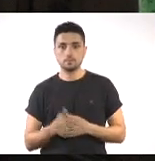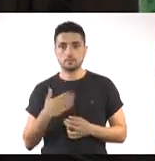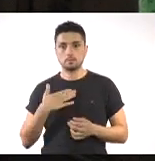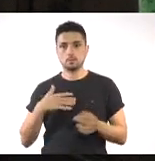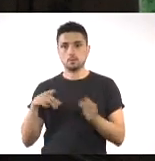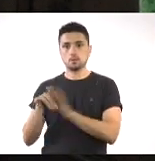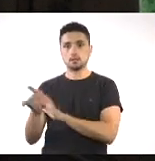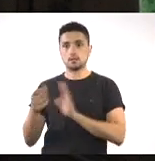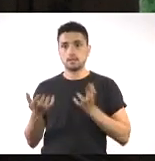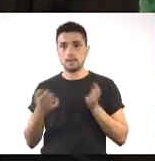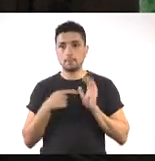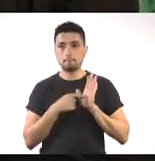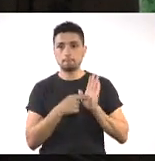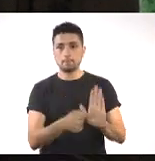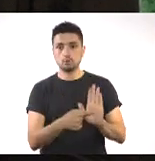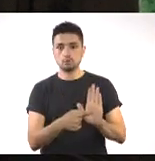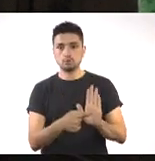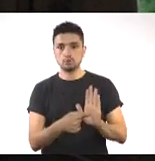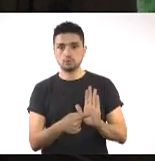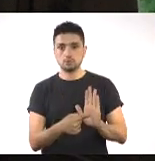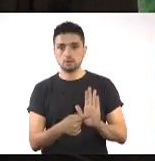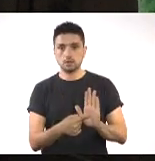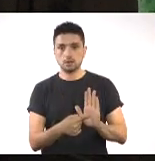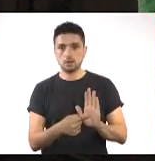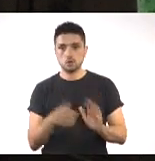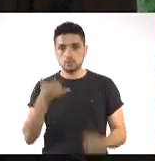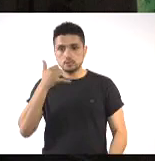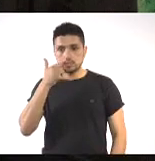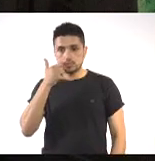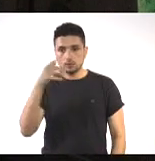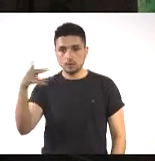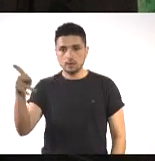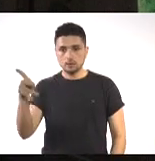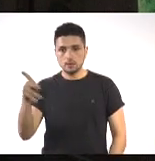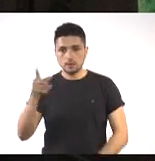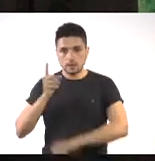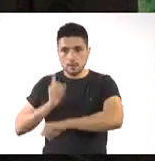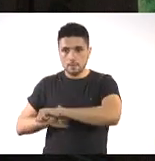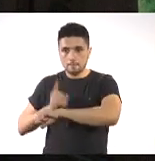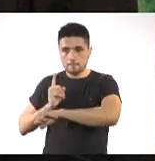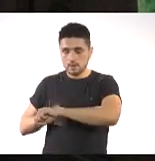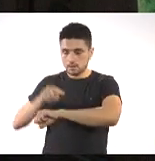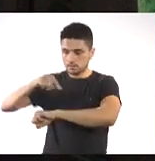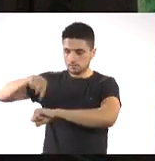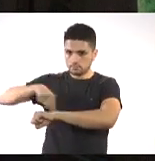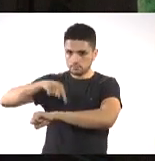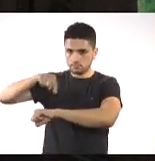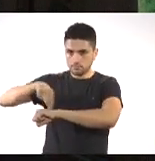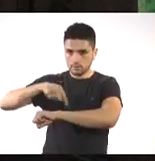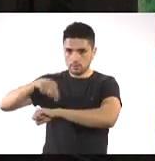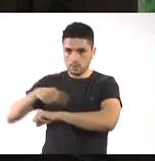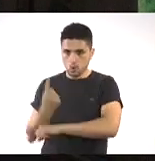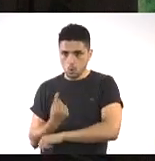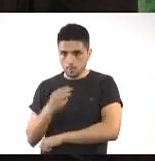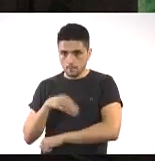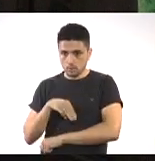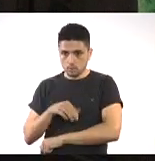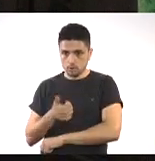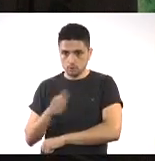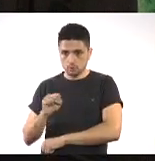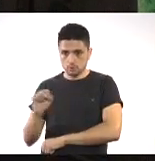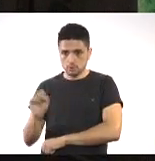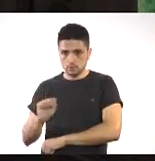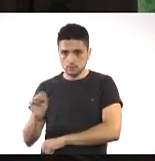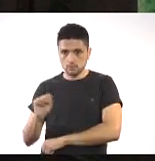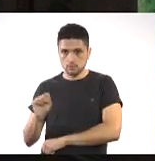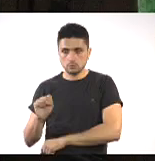questionamento, mostrando-me o aparelho celular, que marcava naquele instante 1 minuto e 18 segundos. Fizeram até